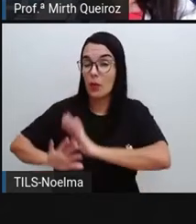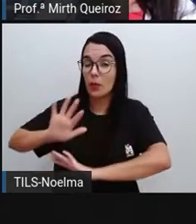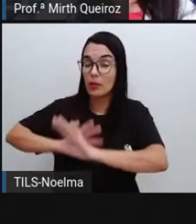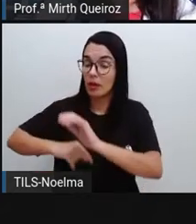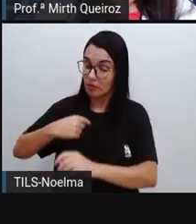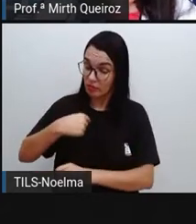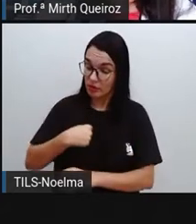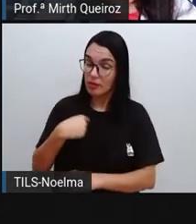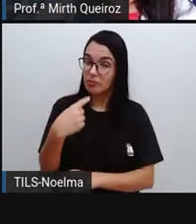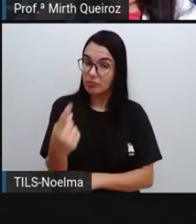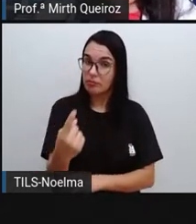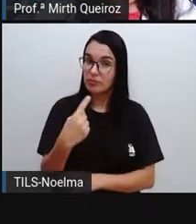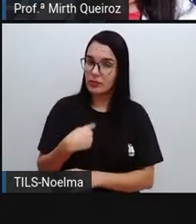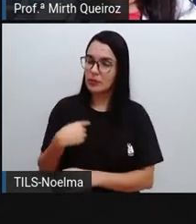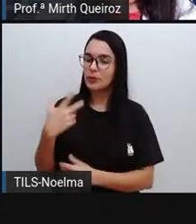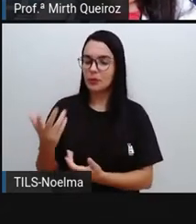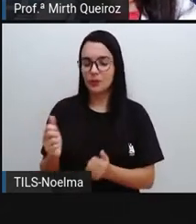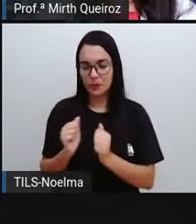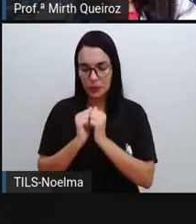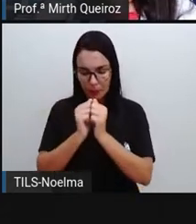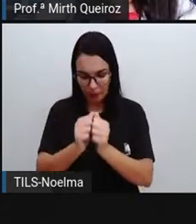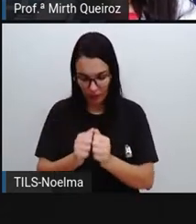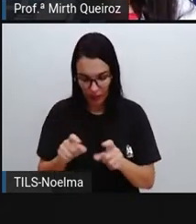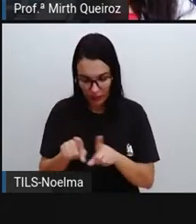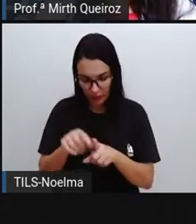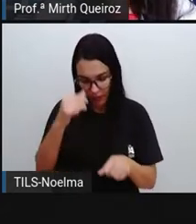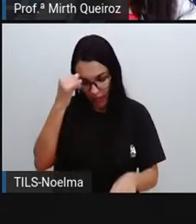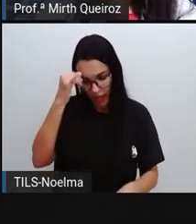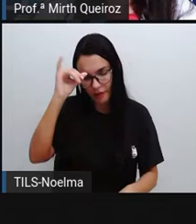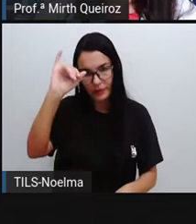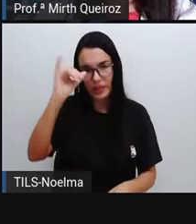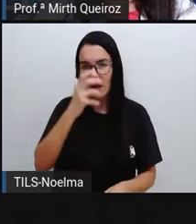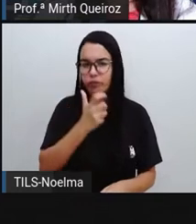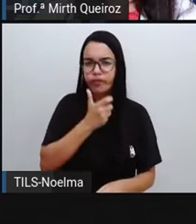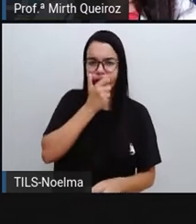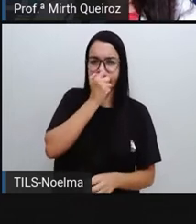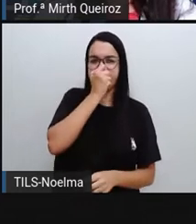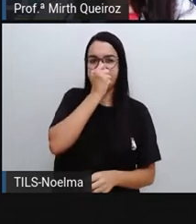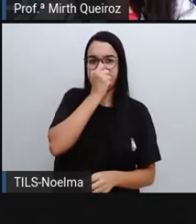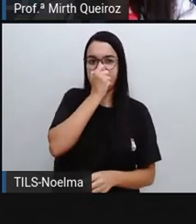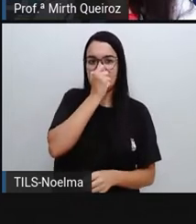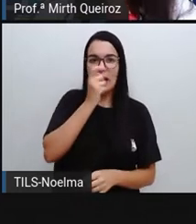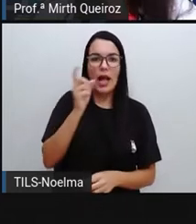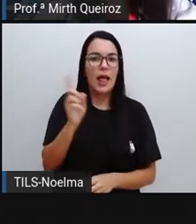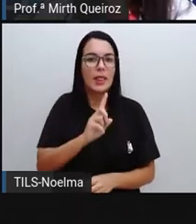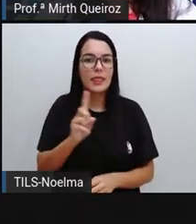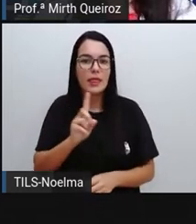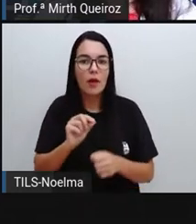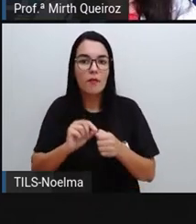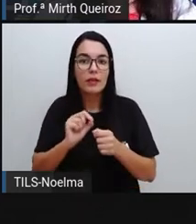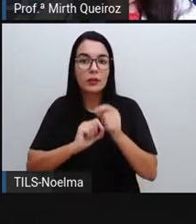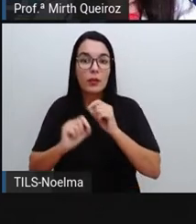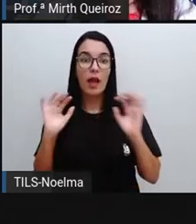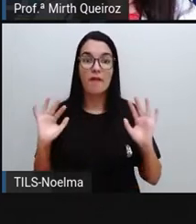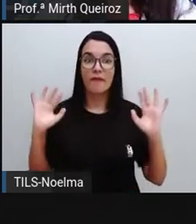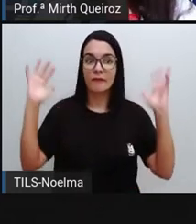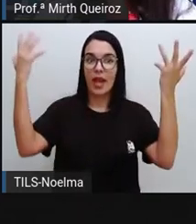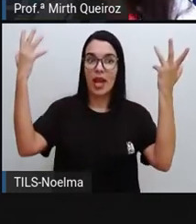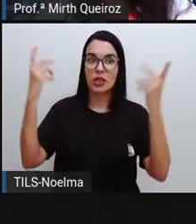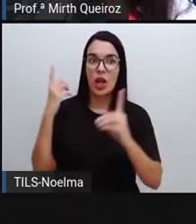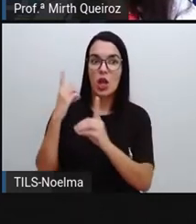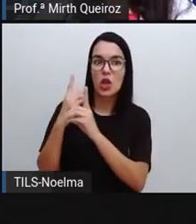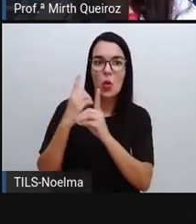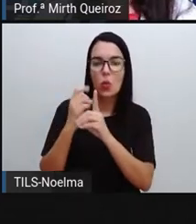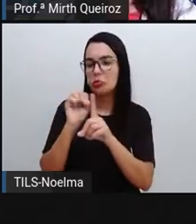somente da gente, mas a gente está cuidando também do outro. Evitar aglomerações, não faça e nem participe de festas ou